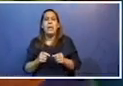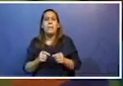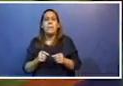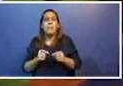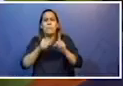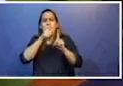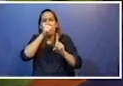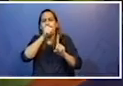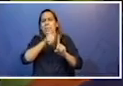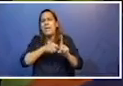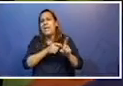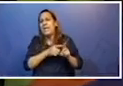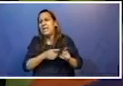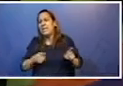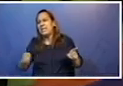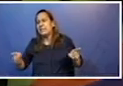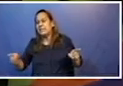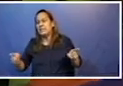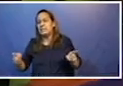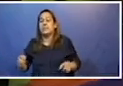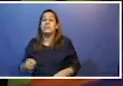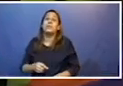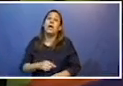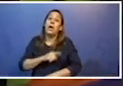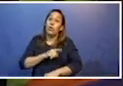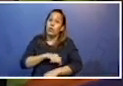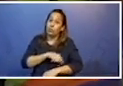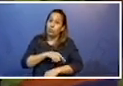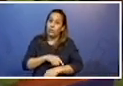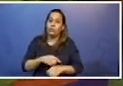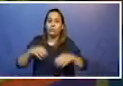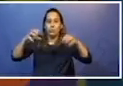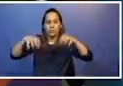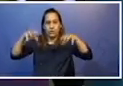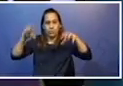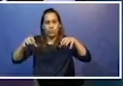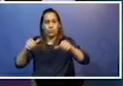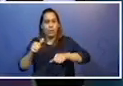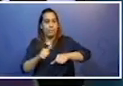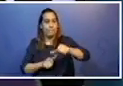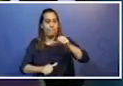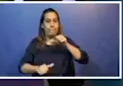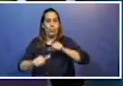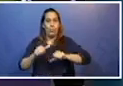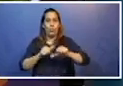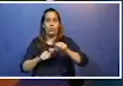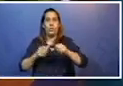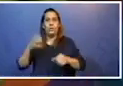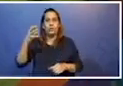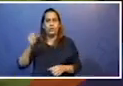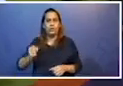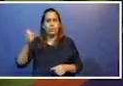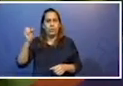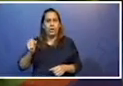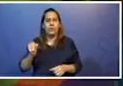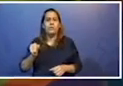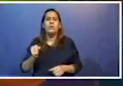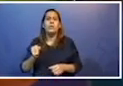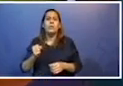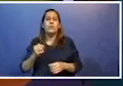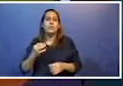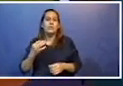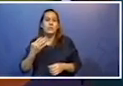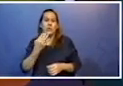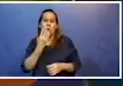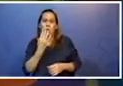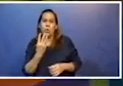meses. Já na época das chuvas, a paisagem muda de esbranquiçada para tons da